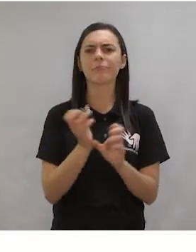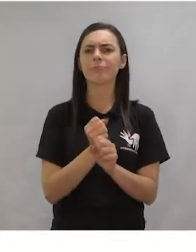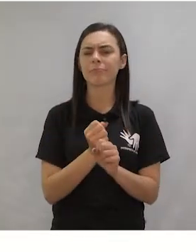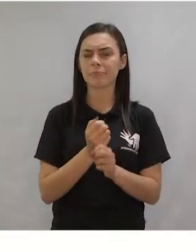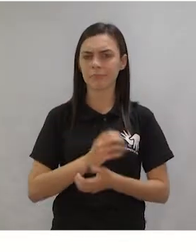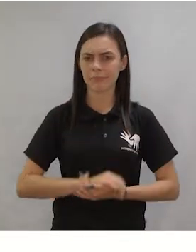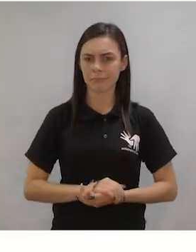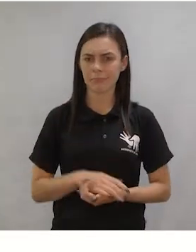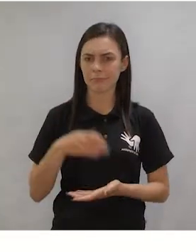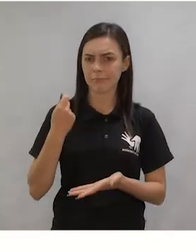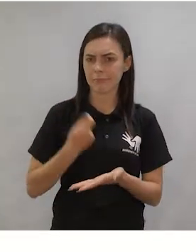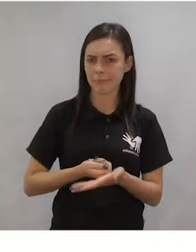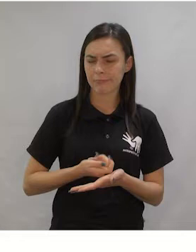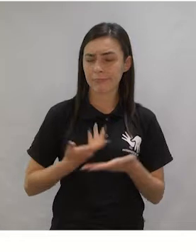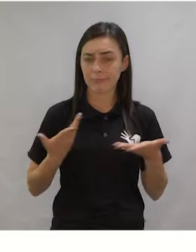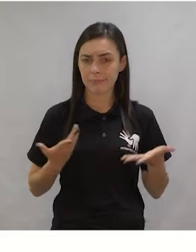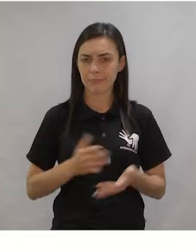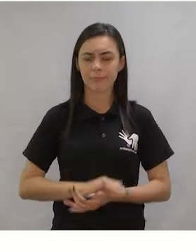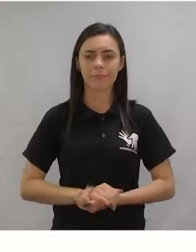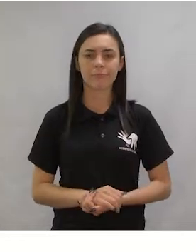pago por? Primeiro vamos ver lá.